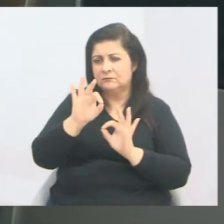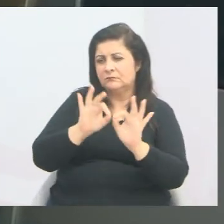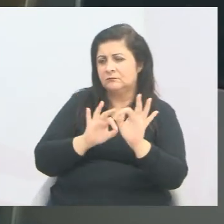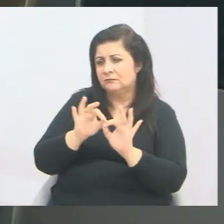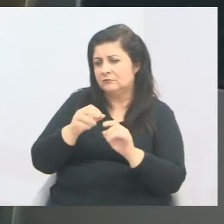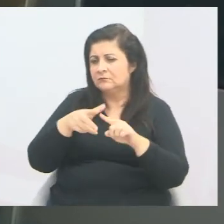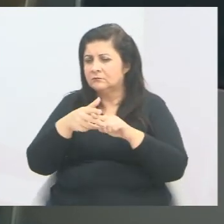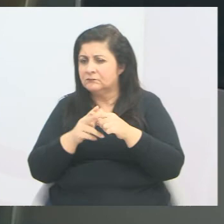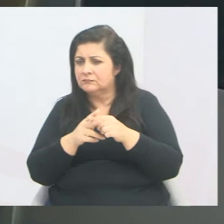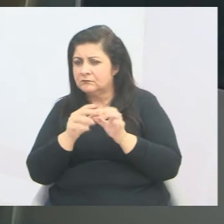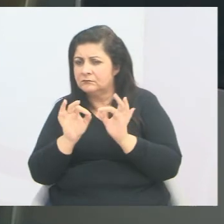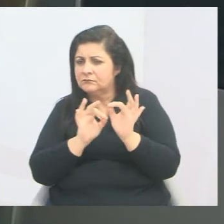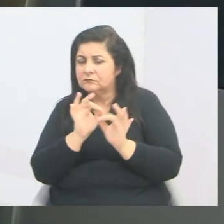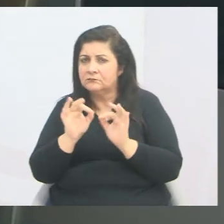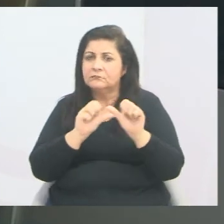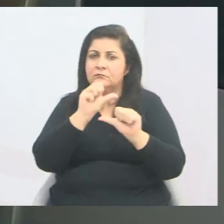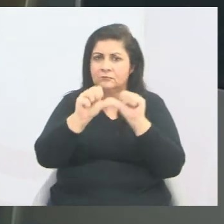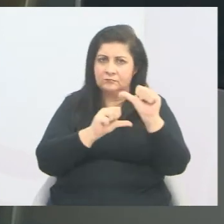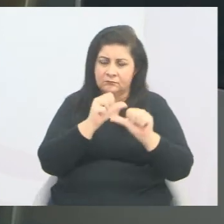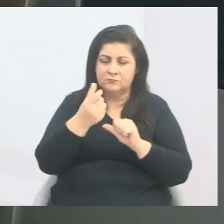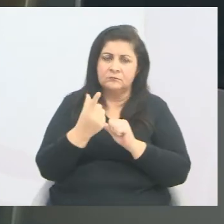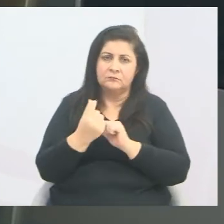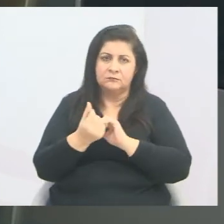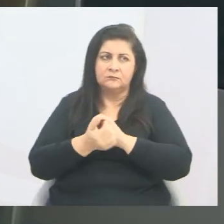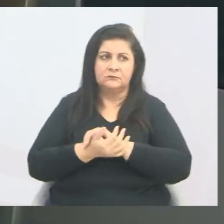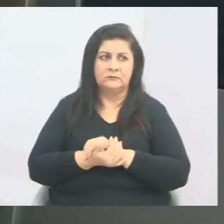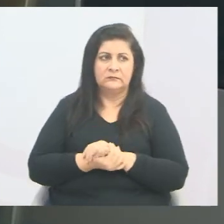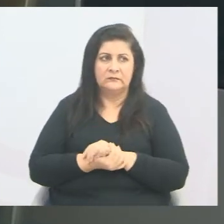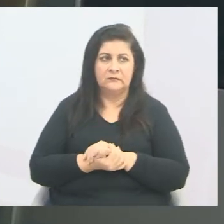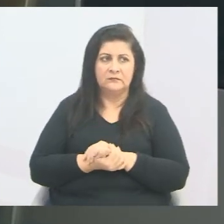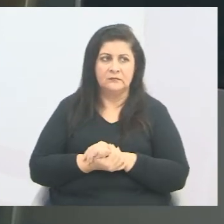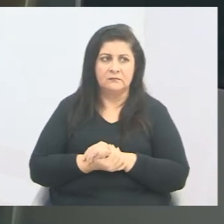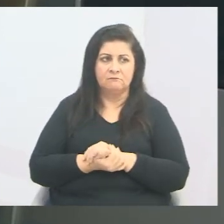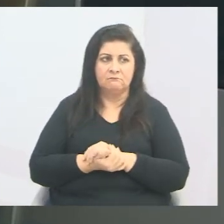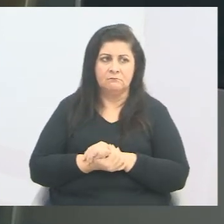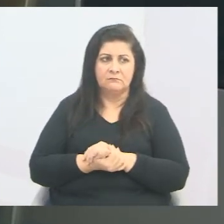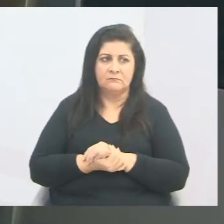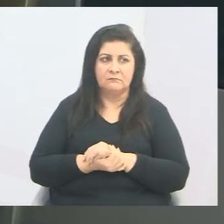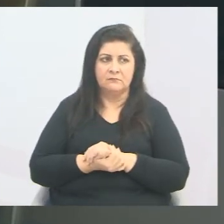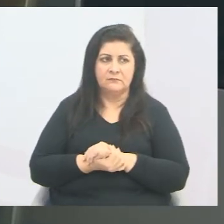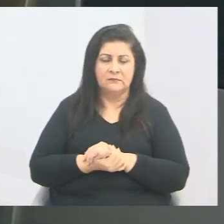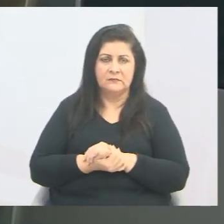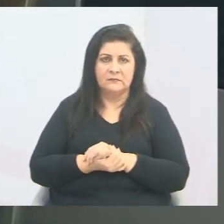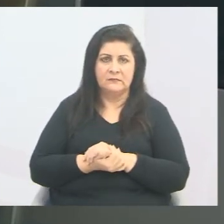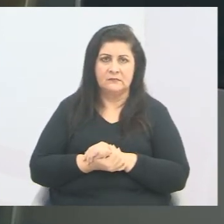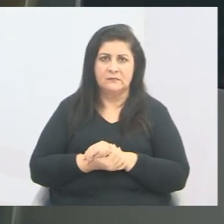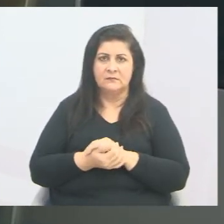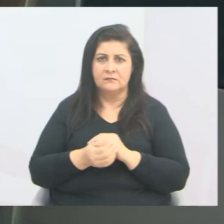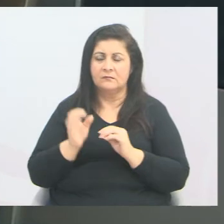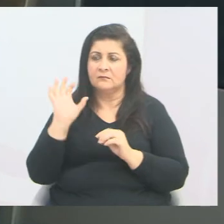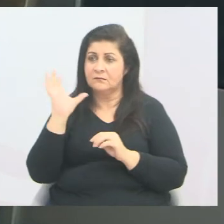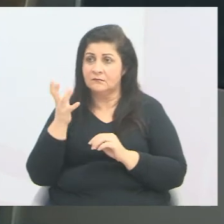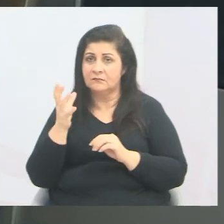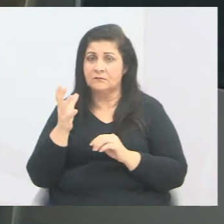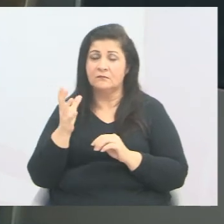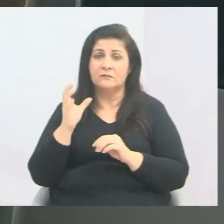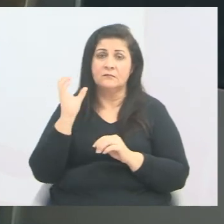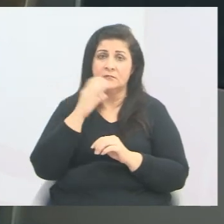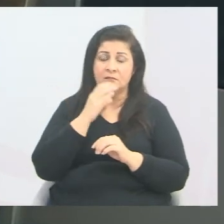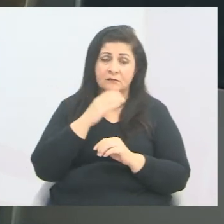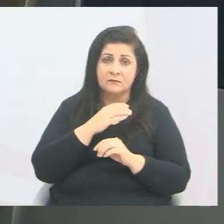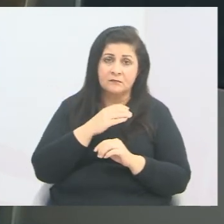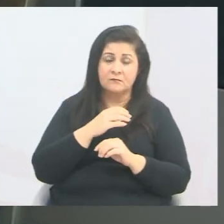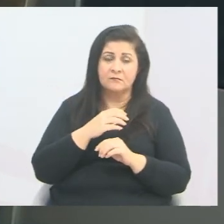ajustes diante das economias das demais secretarias. Então, a execução está sendo muito rápida. A Secretaria de Esportes e